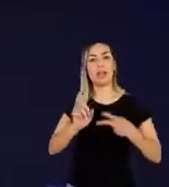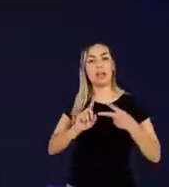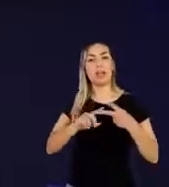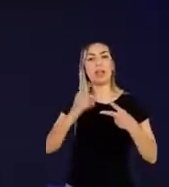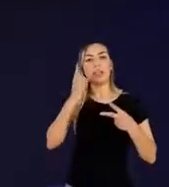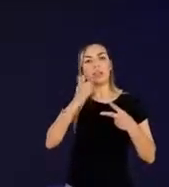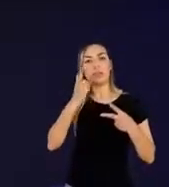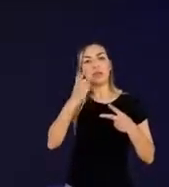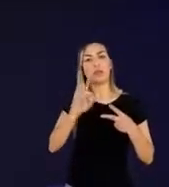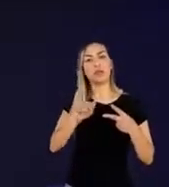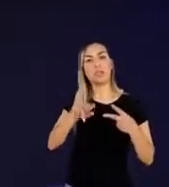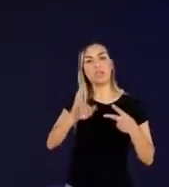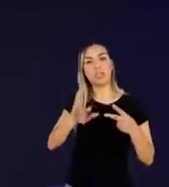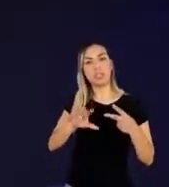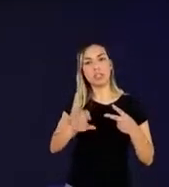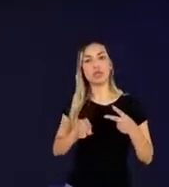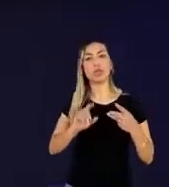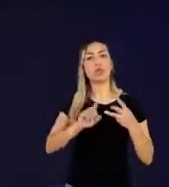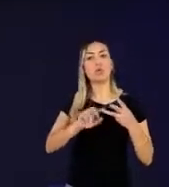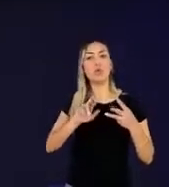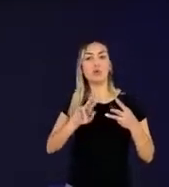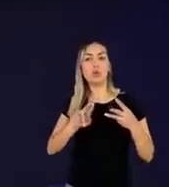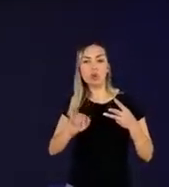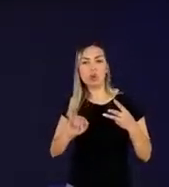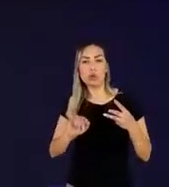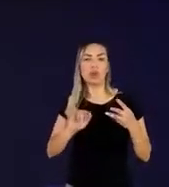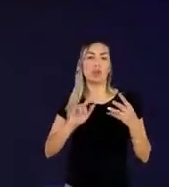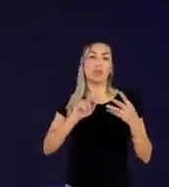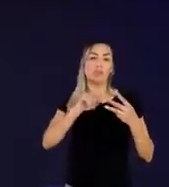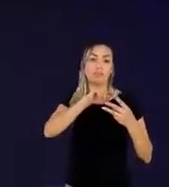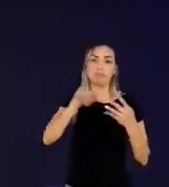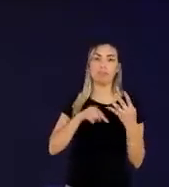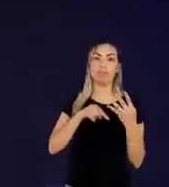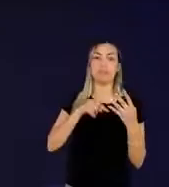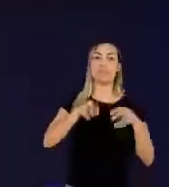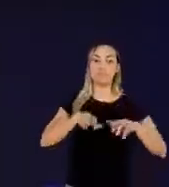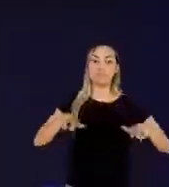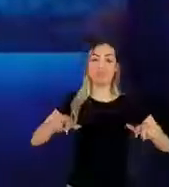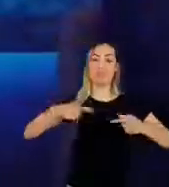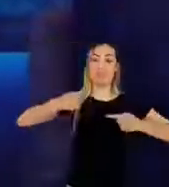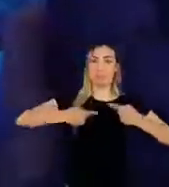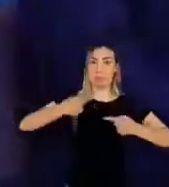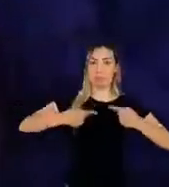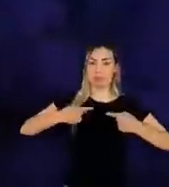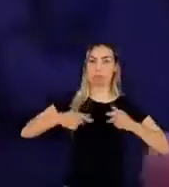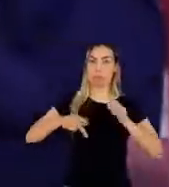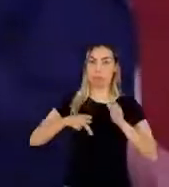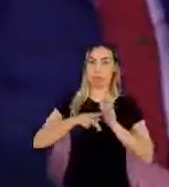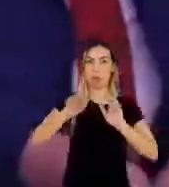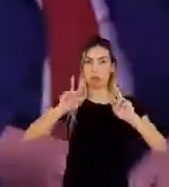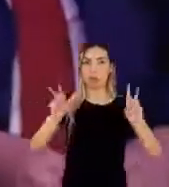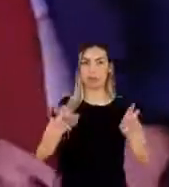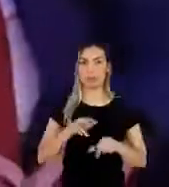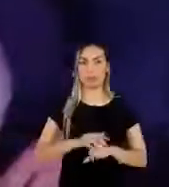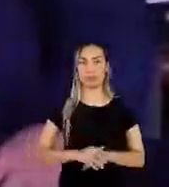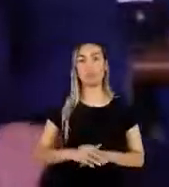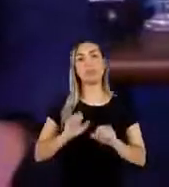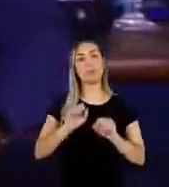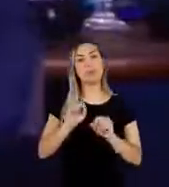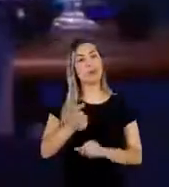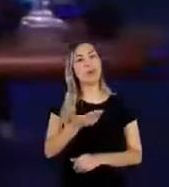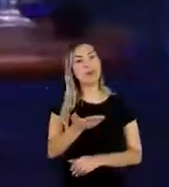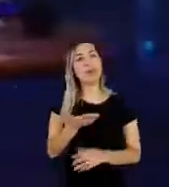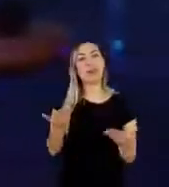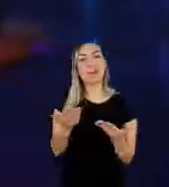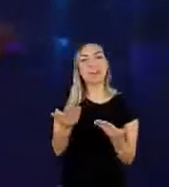Altieri, da CCE. Vamos ter aqui um debate nesse contexto aqui. E, André, eu já passo a palavra para você para as suas considerações